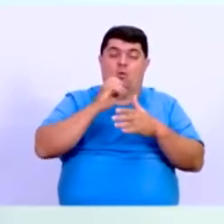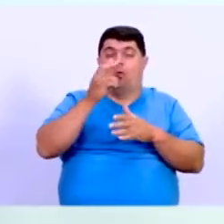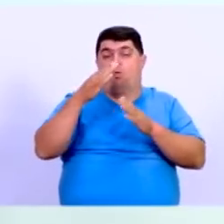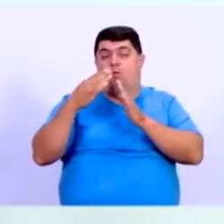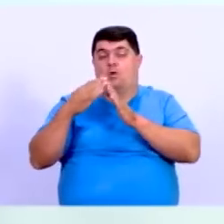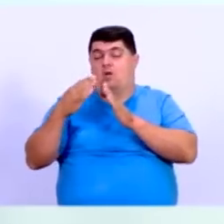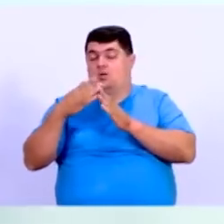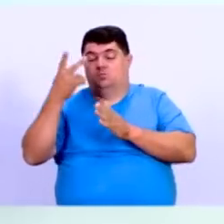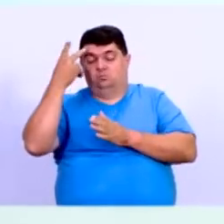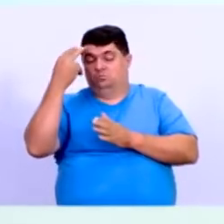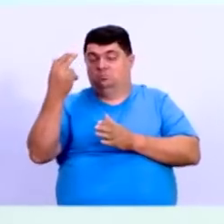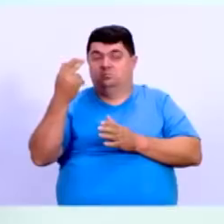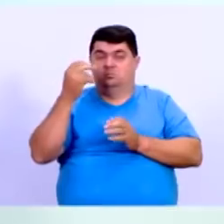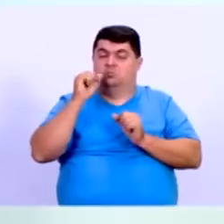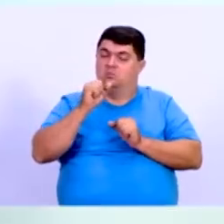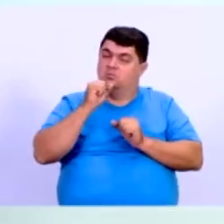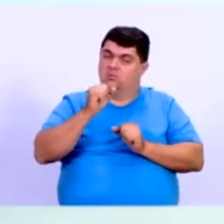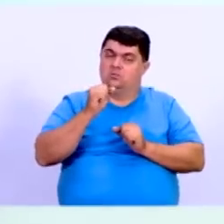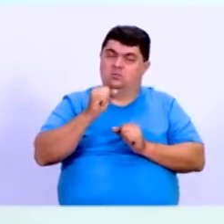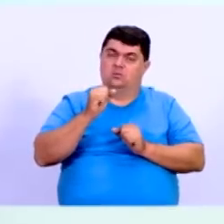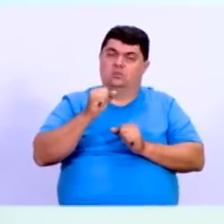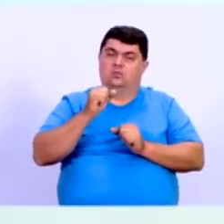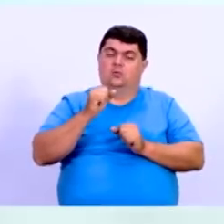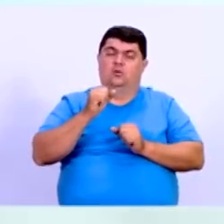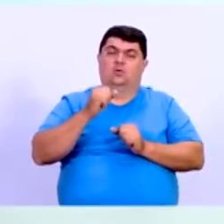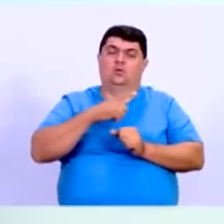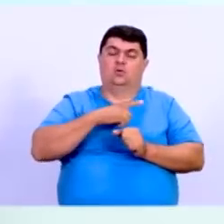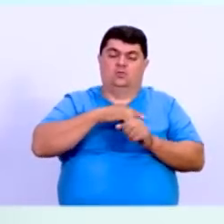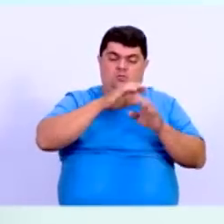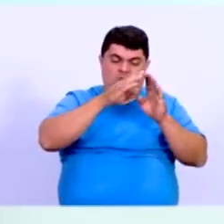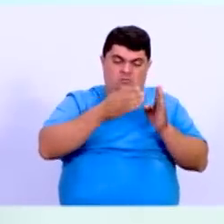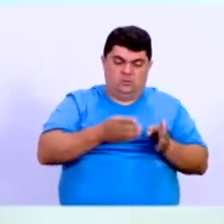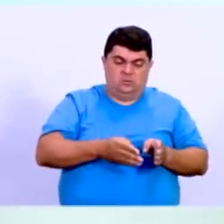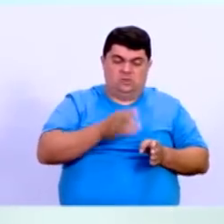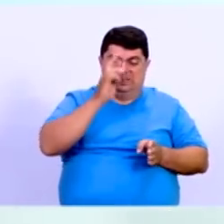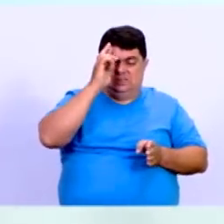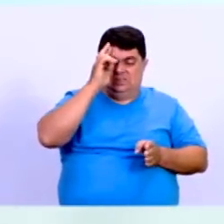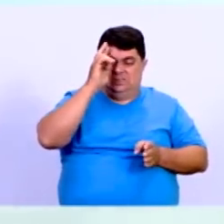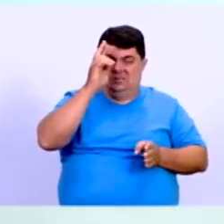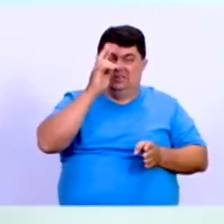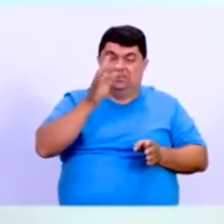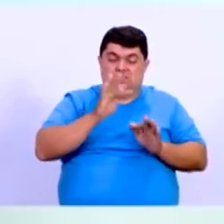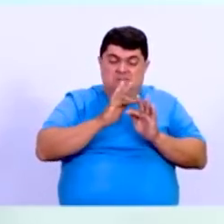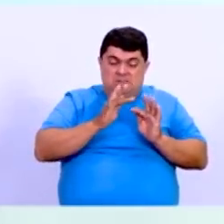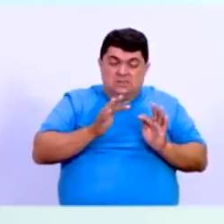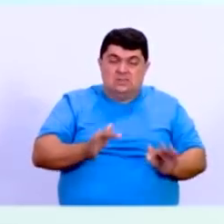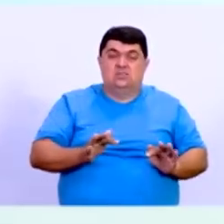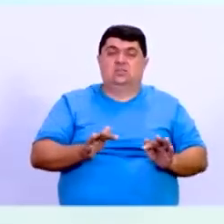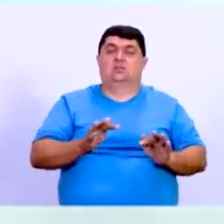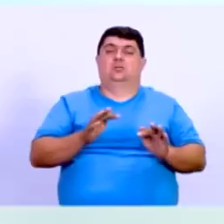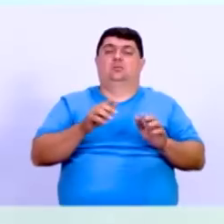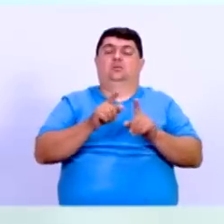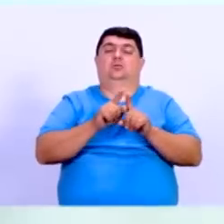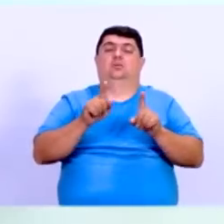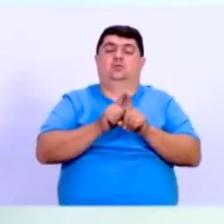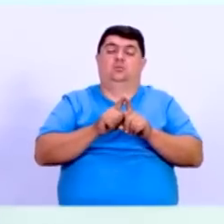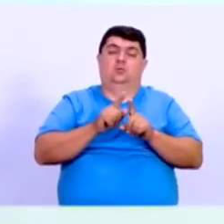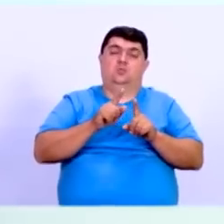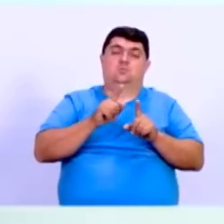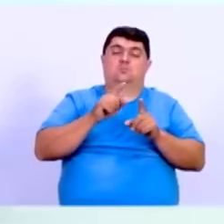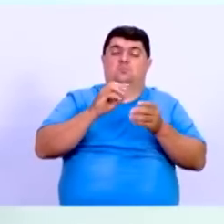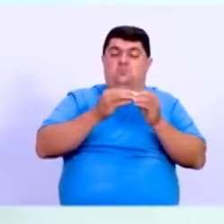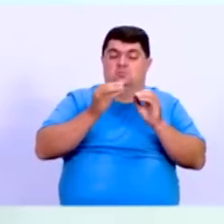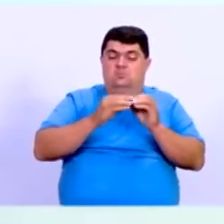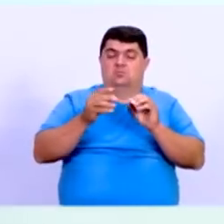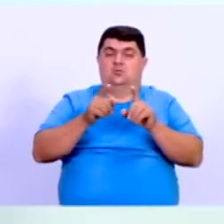residência. Tá? É possível que você pegue e monte um servidor, desde um servidor de antivírus a um servidor de banco de dados, um de domínio. Depende muito